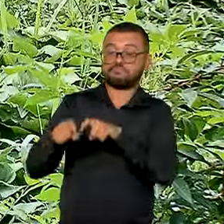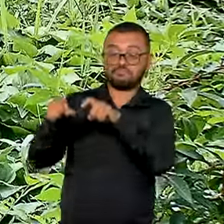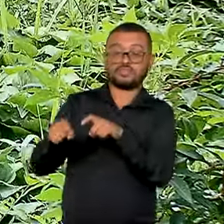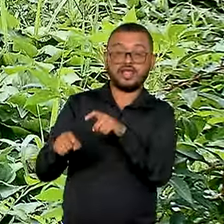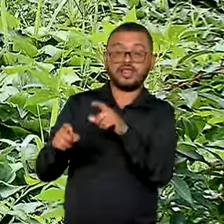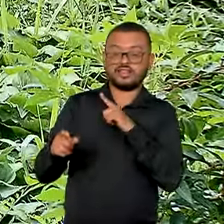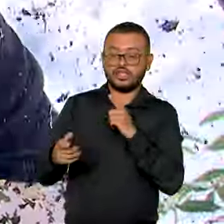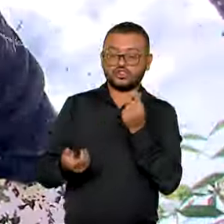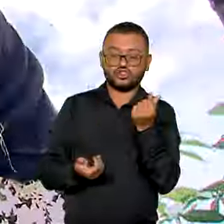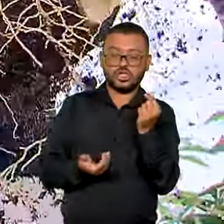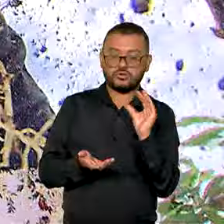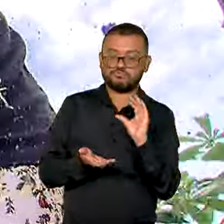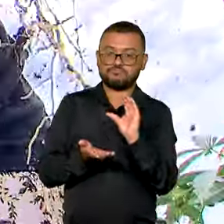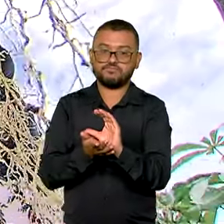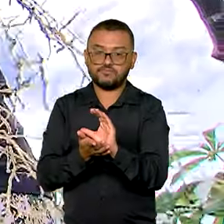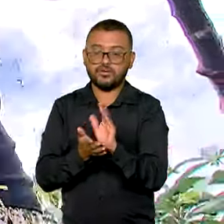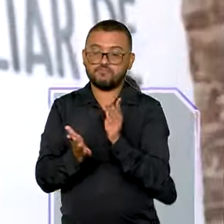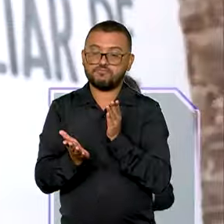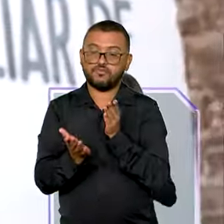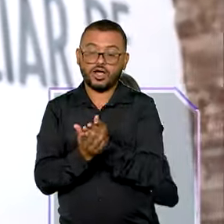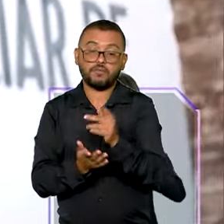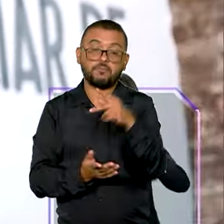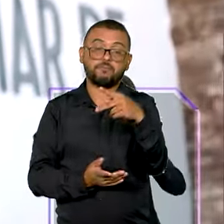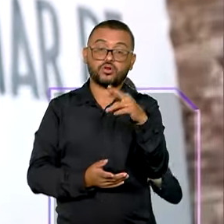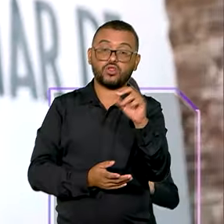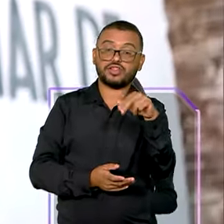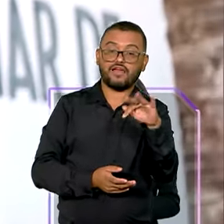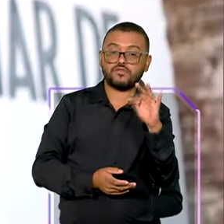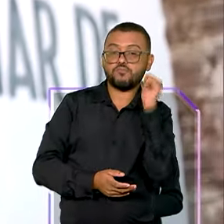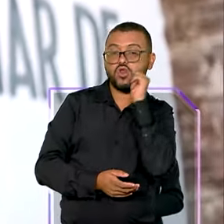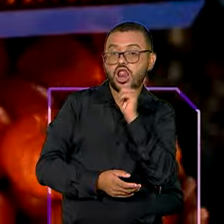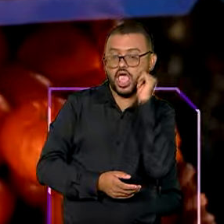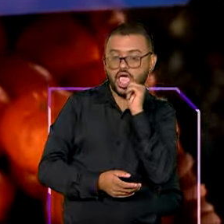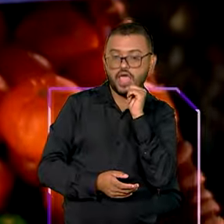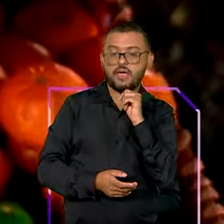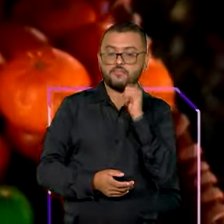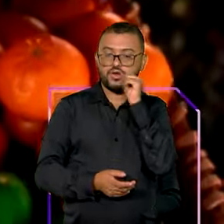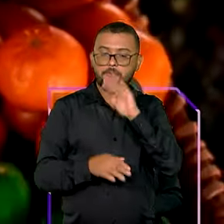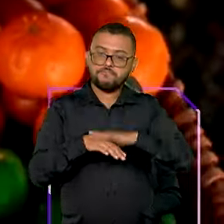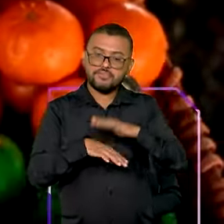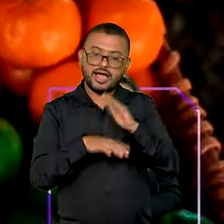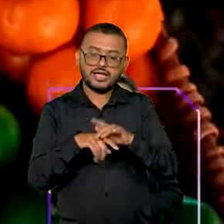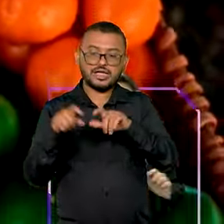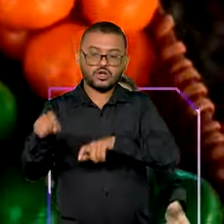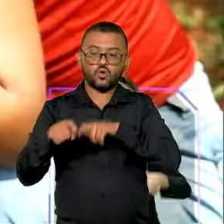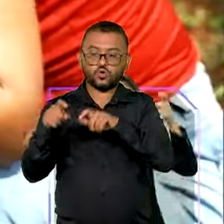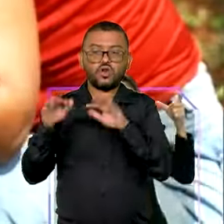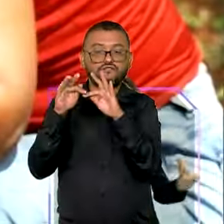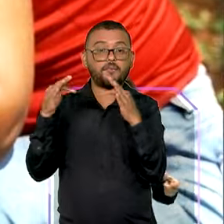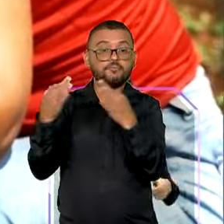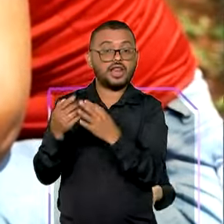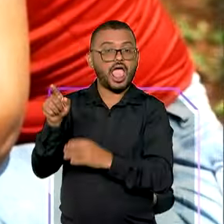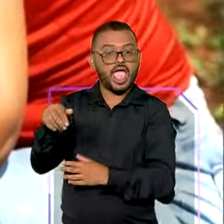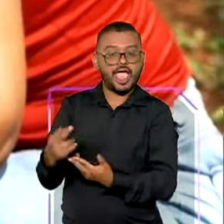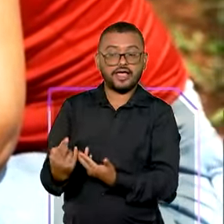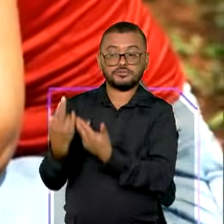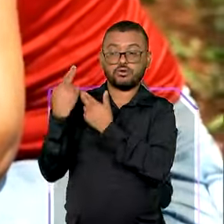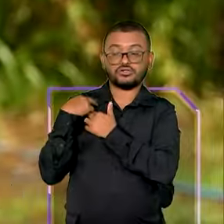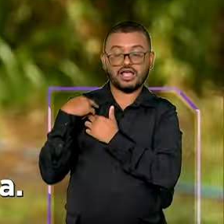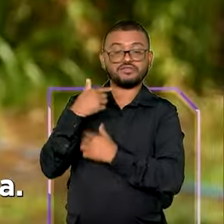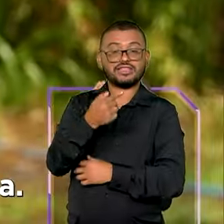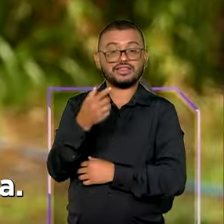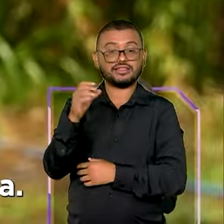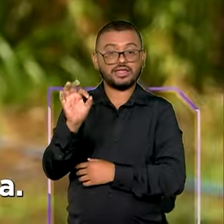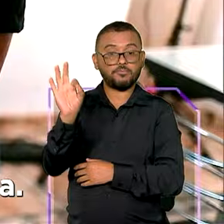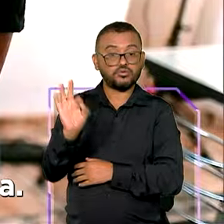especial de crédito, o Pronaf Mulher. As mulheres são a maioria na agricultura familiar, que é responsável por 70